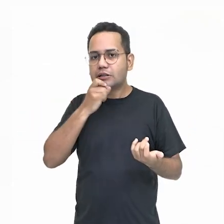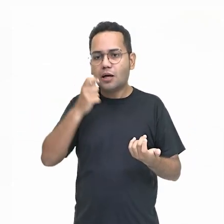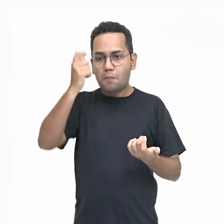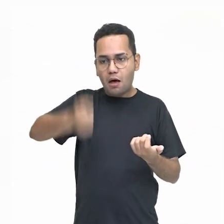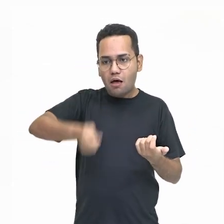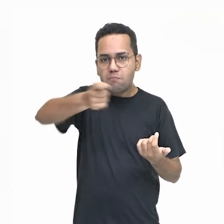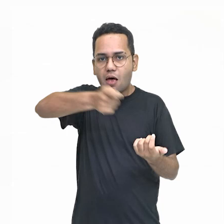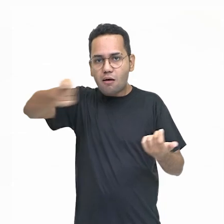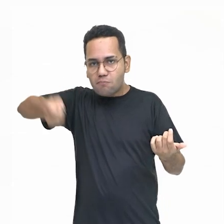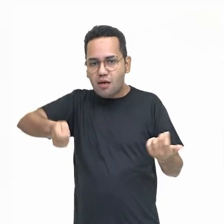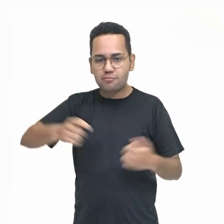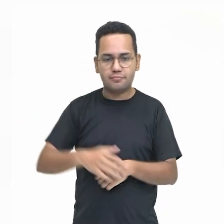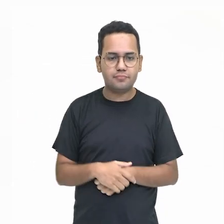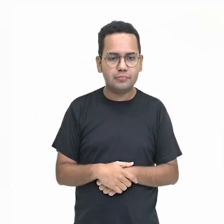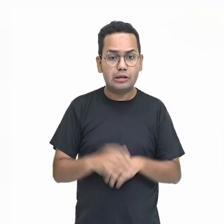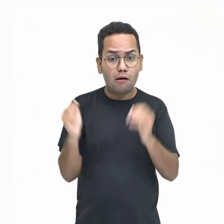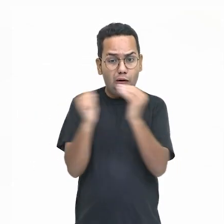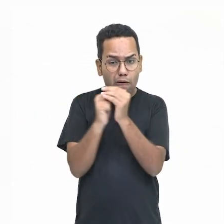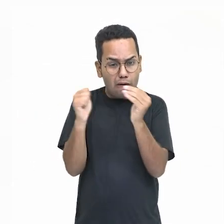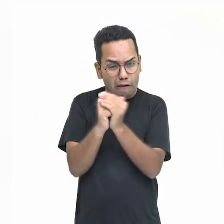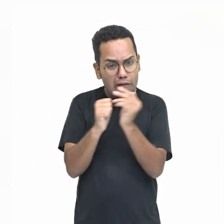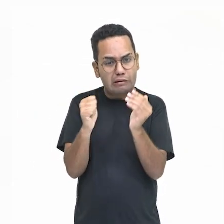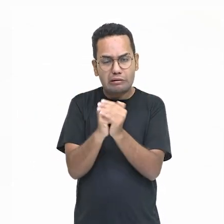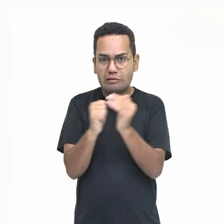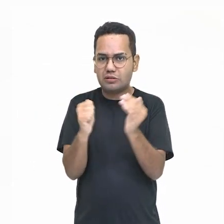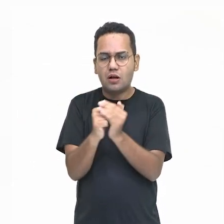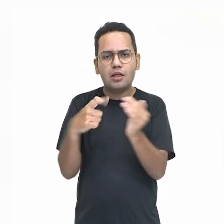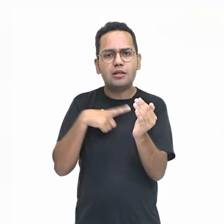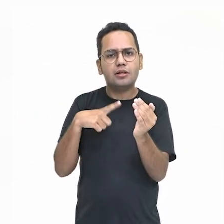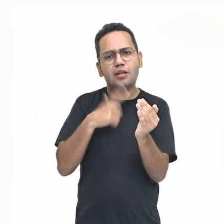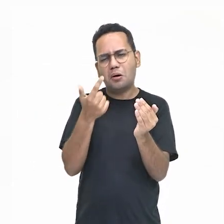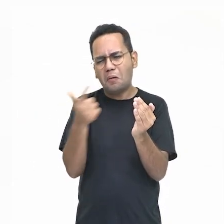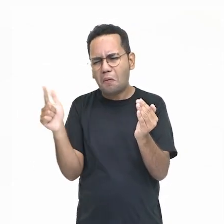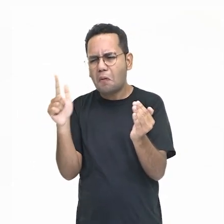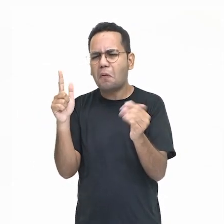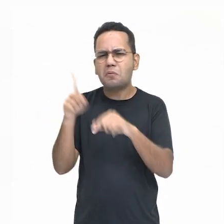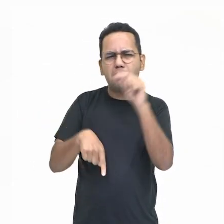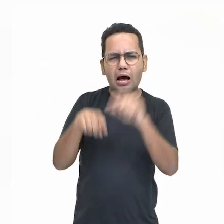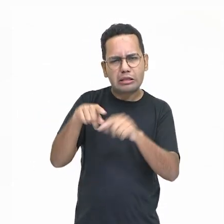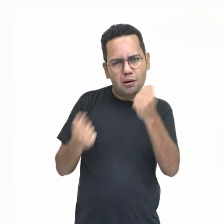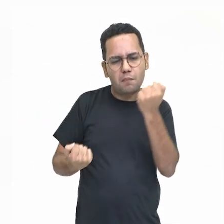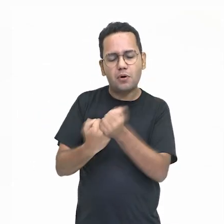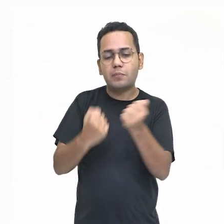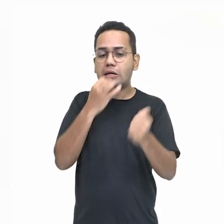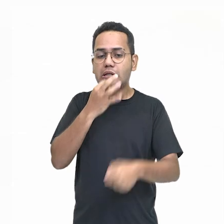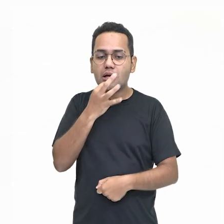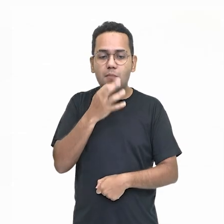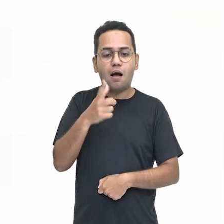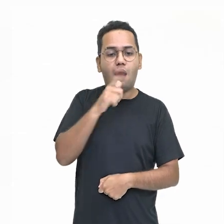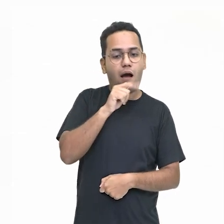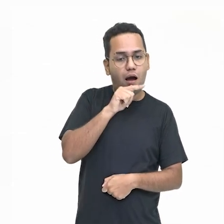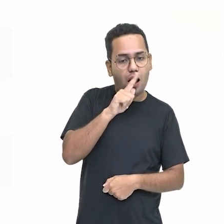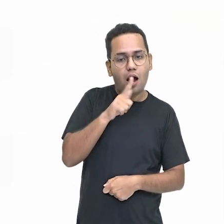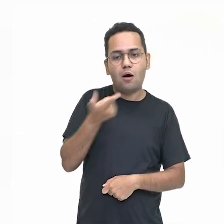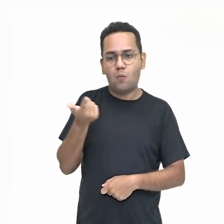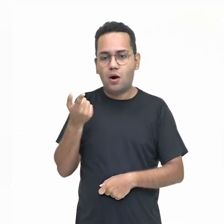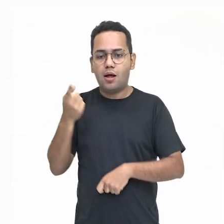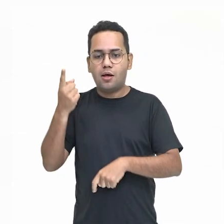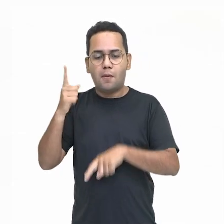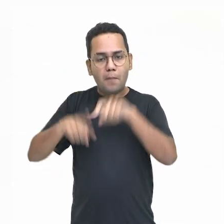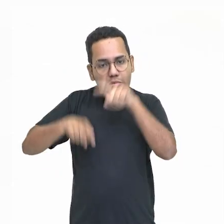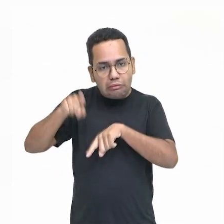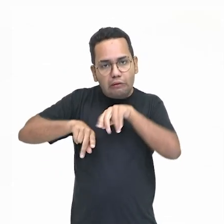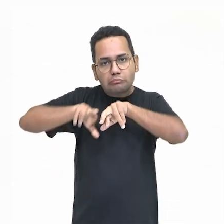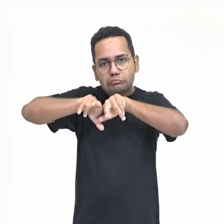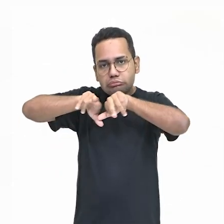usa orações fortes e muitas vezes água e ramos de ervas no momento da